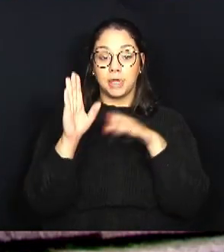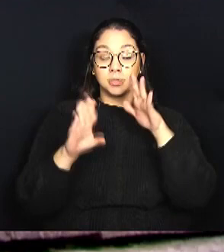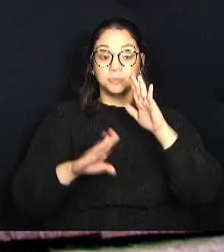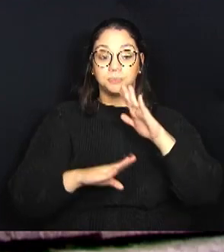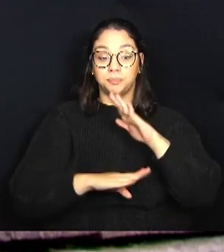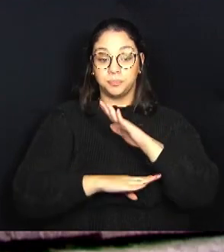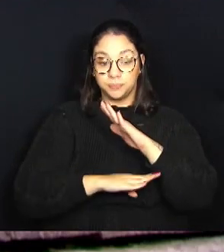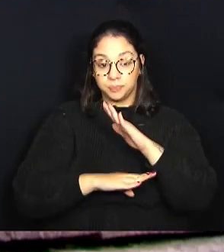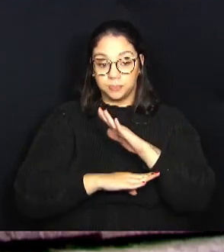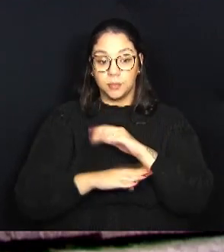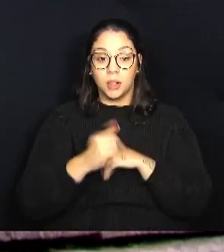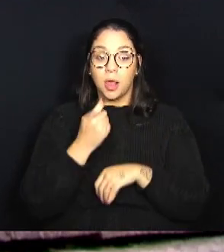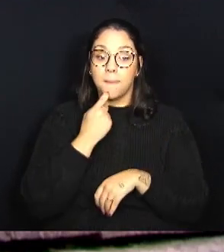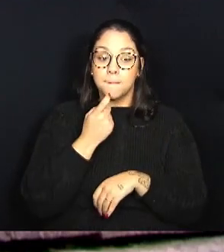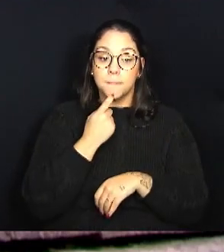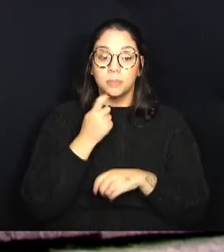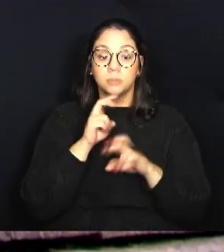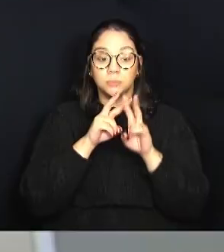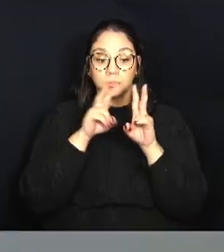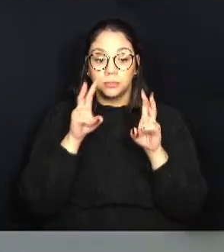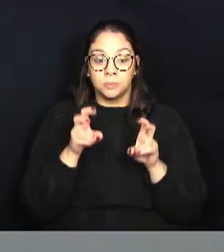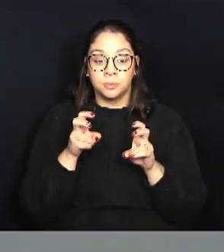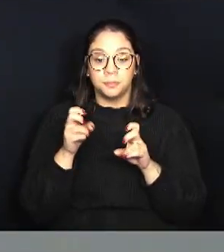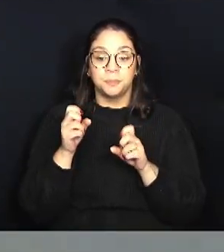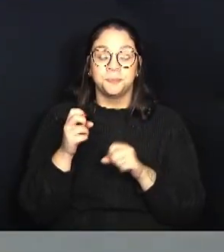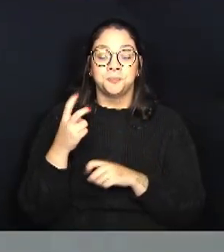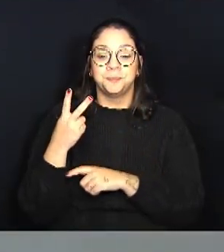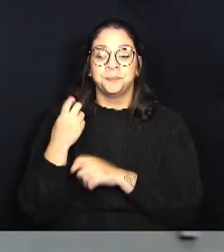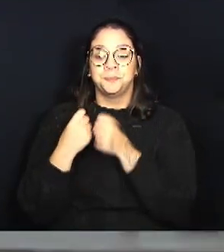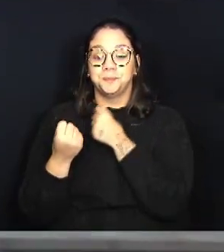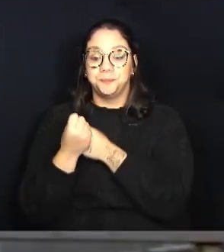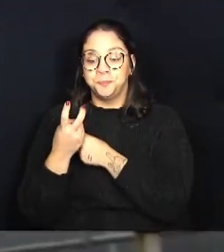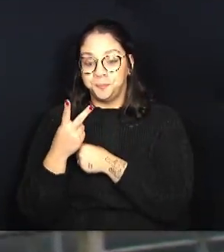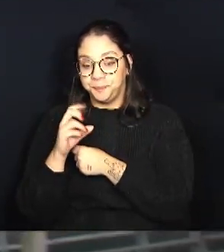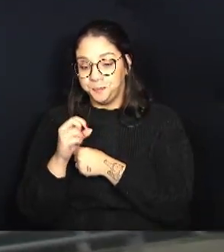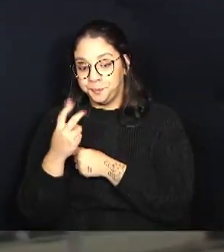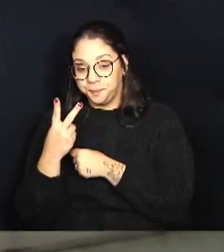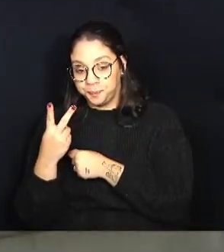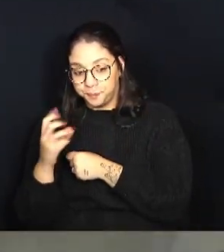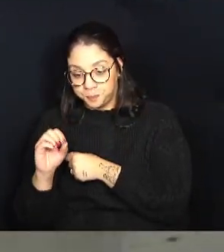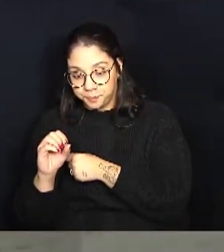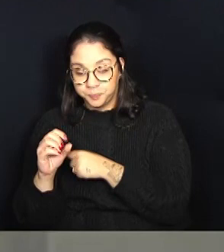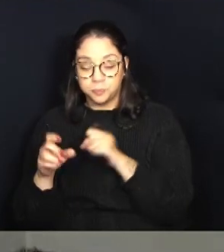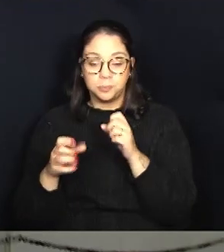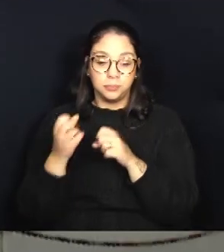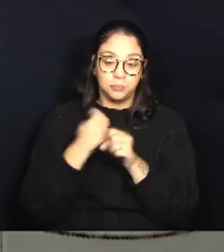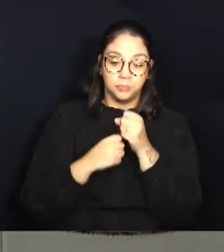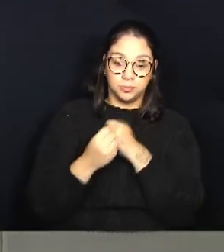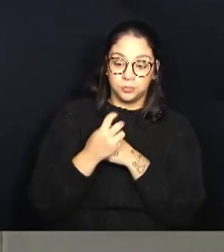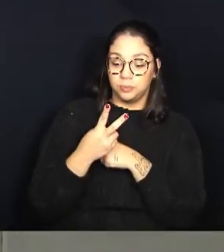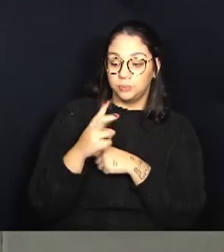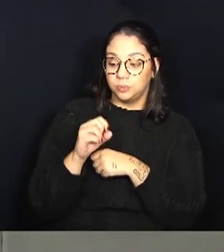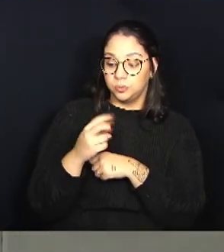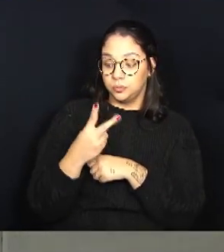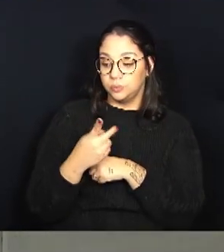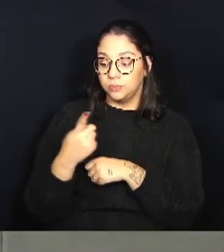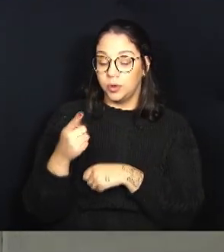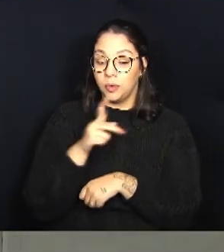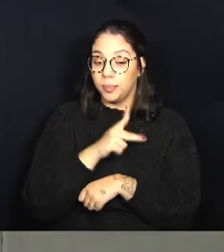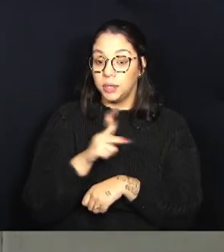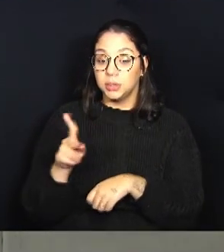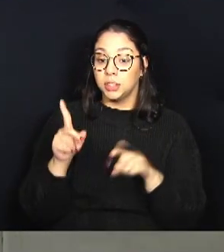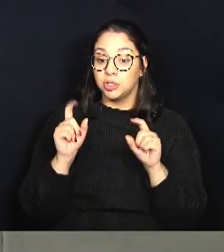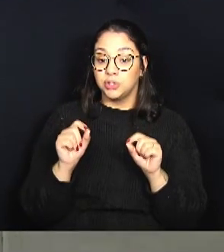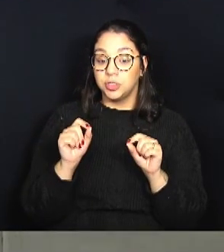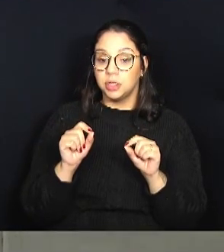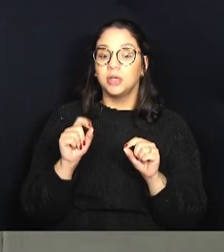de Campinas, referente aos anos de 2021 e 2020, anos em que a presidência da Câmara foi